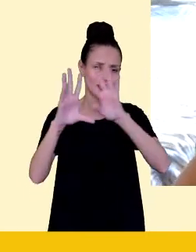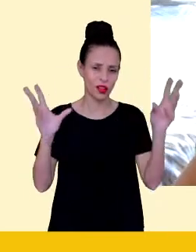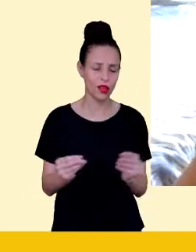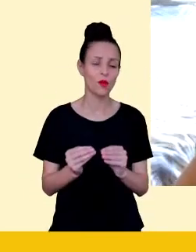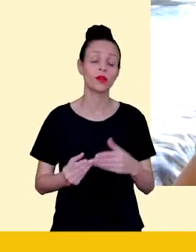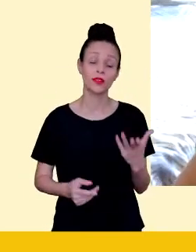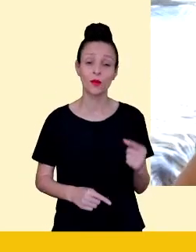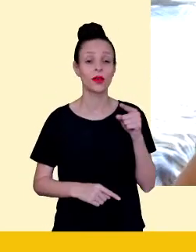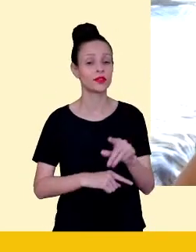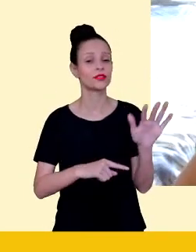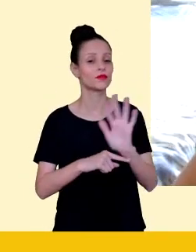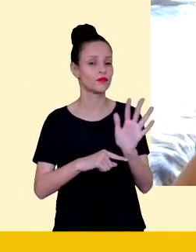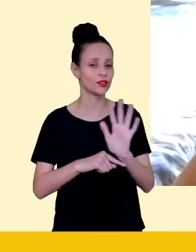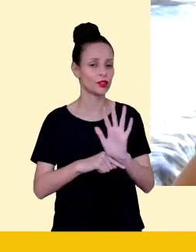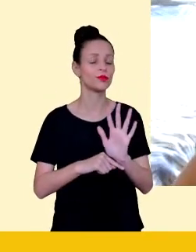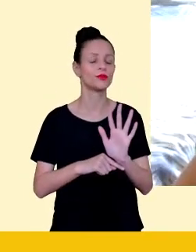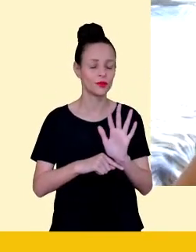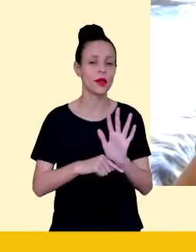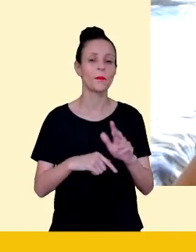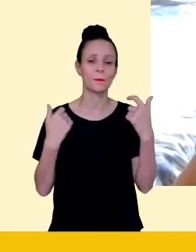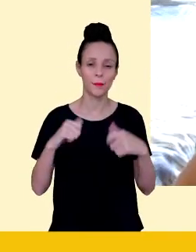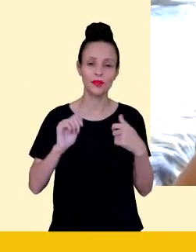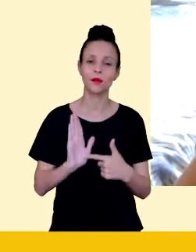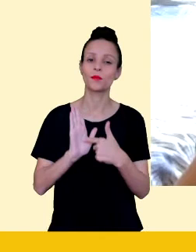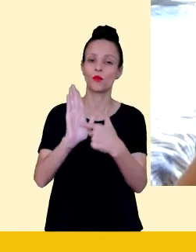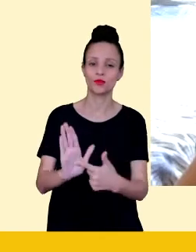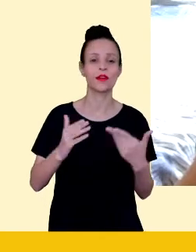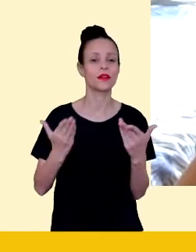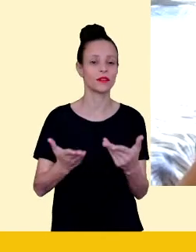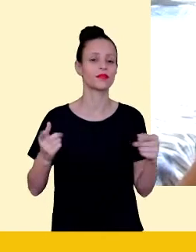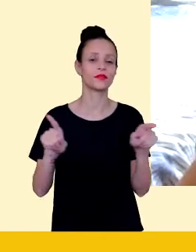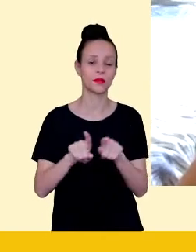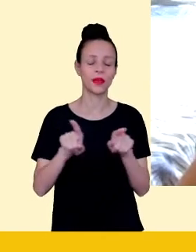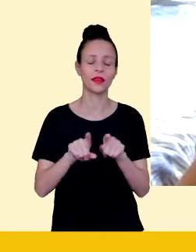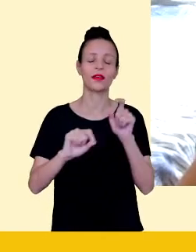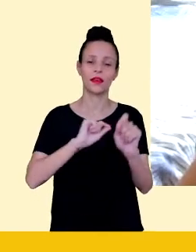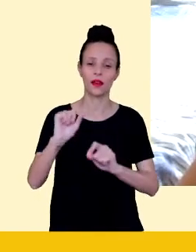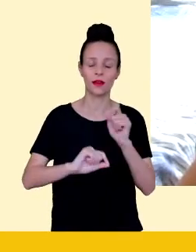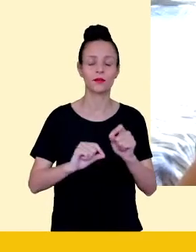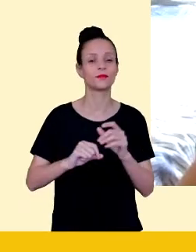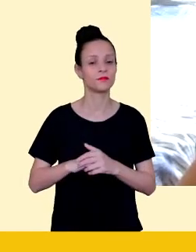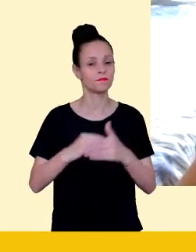geral. Então, era um filme que a gente tinha esse interesse de também trazer isso